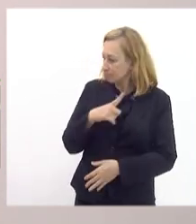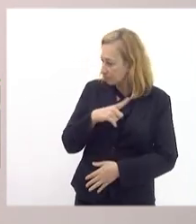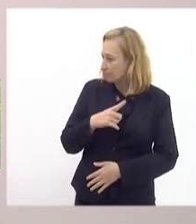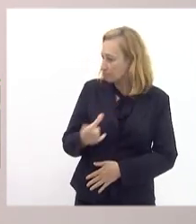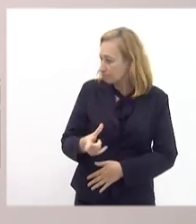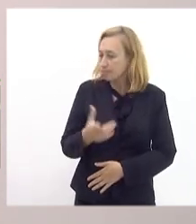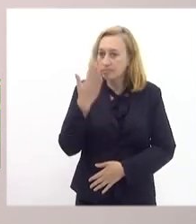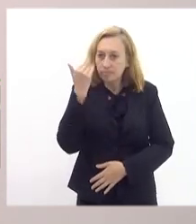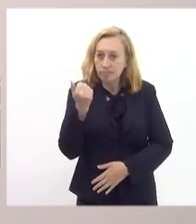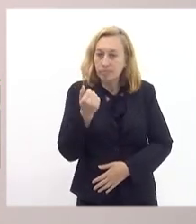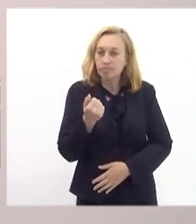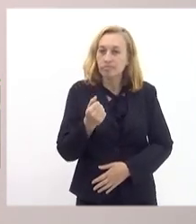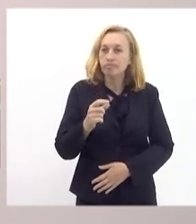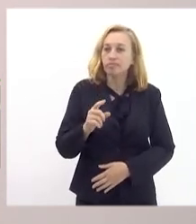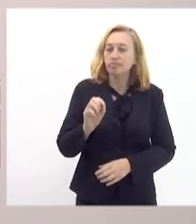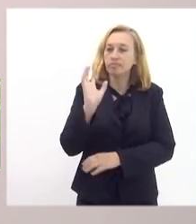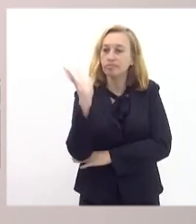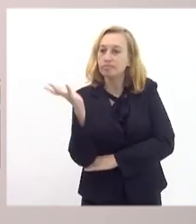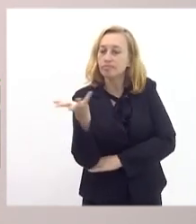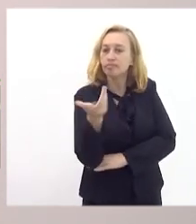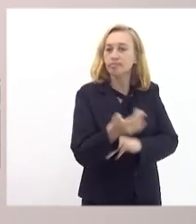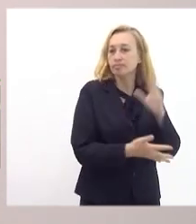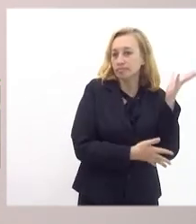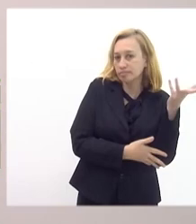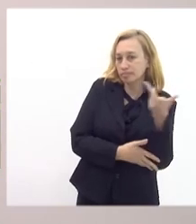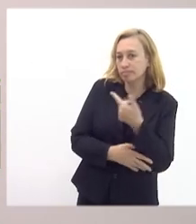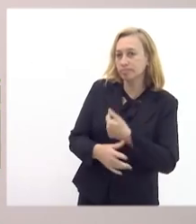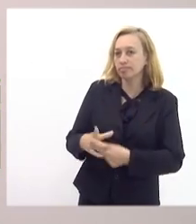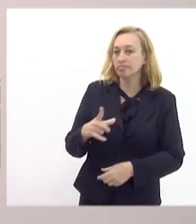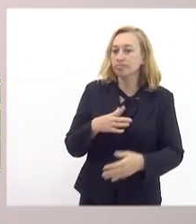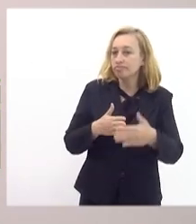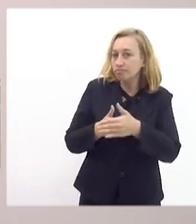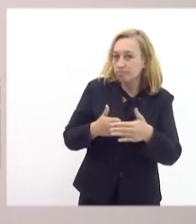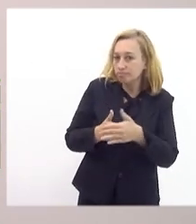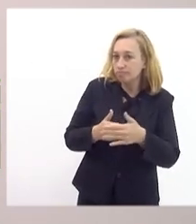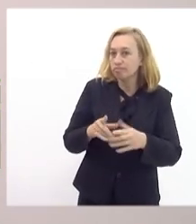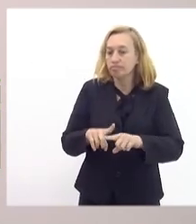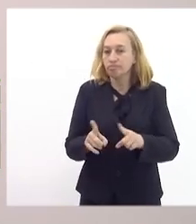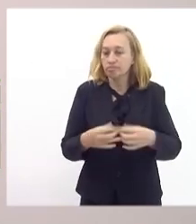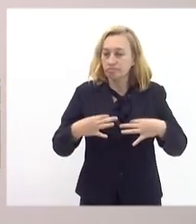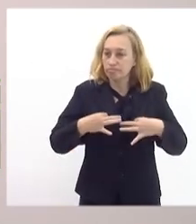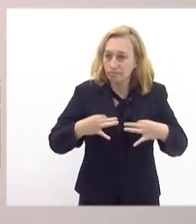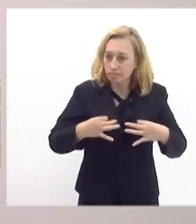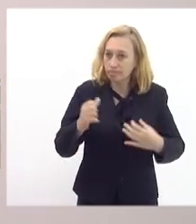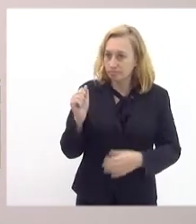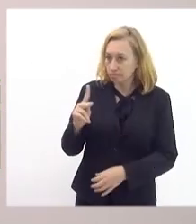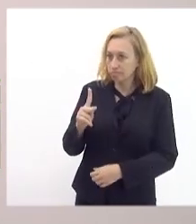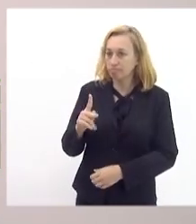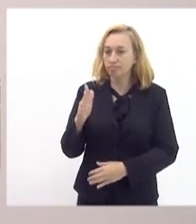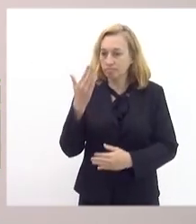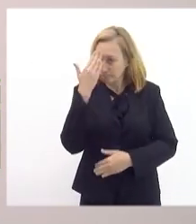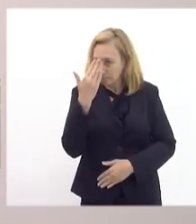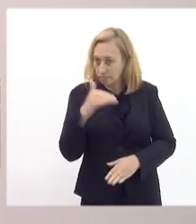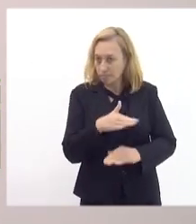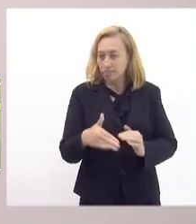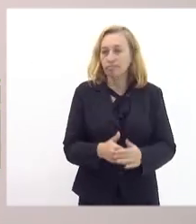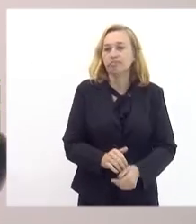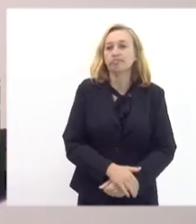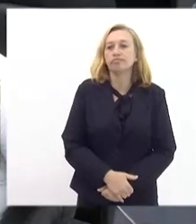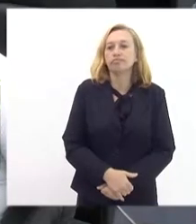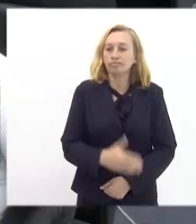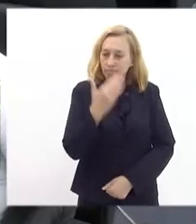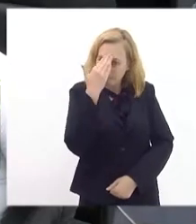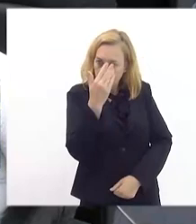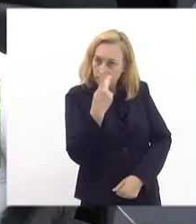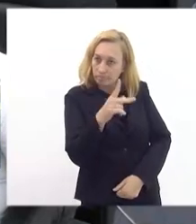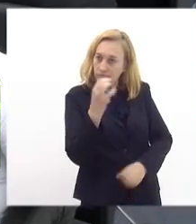aqui em conta a questão ambiental a gente tem uma limitação mas a gente fica à disposição Tá bom obrigada dores Obrigado